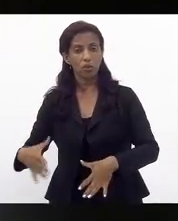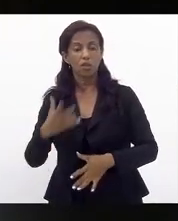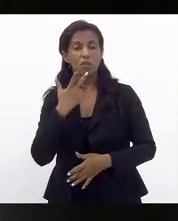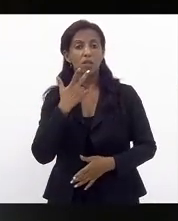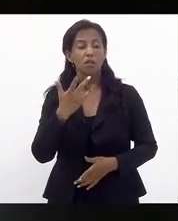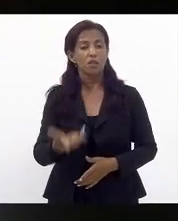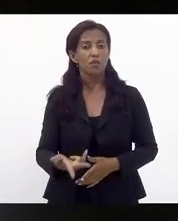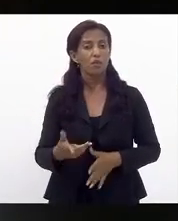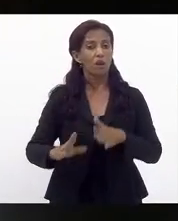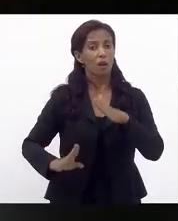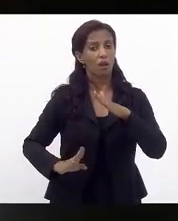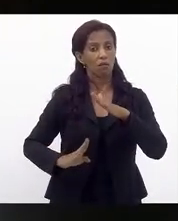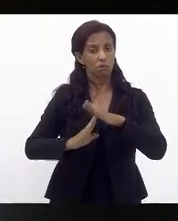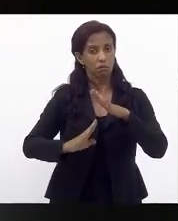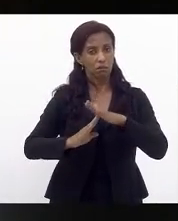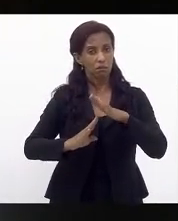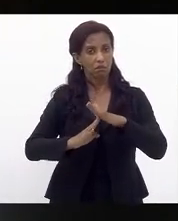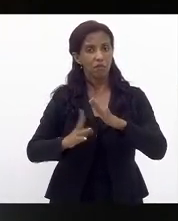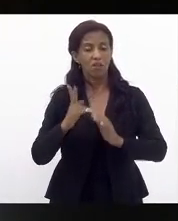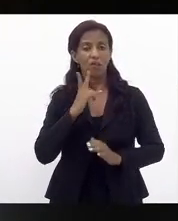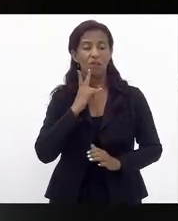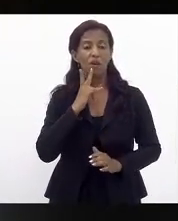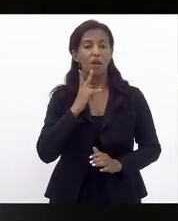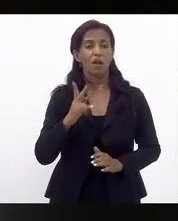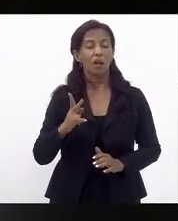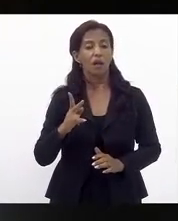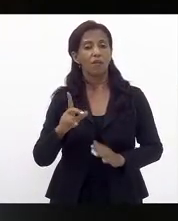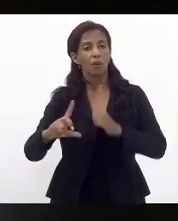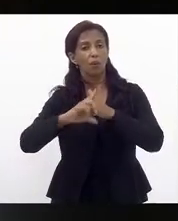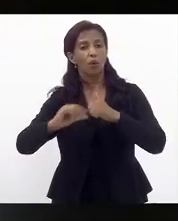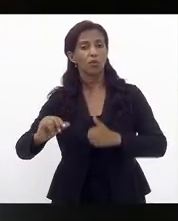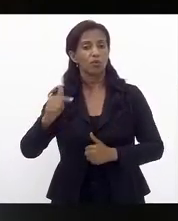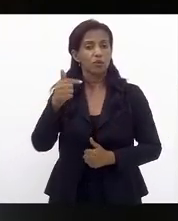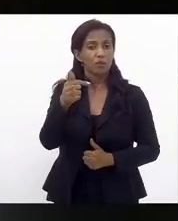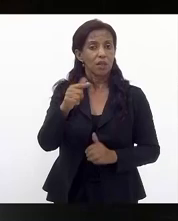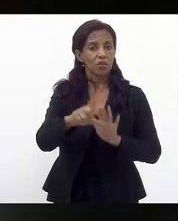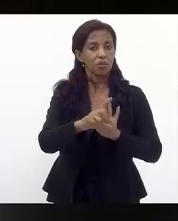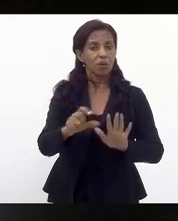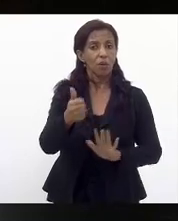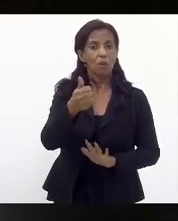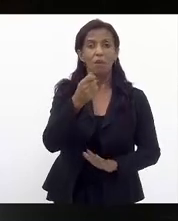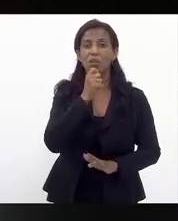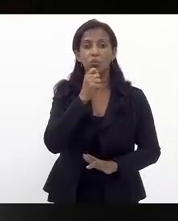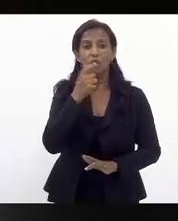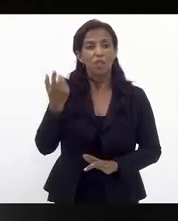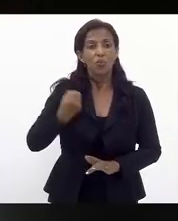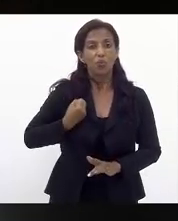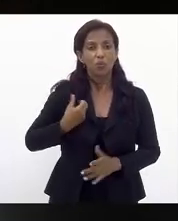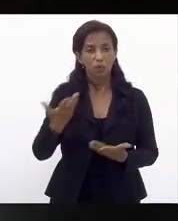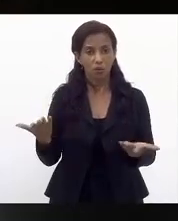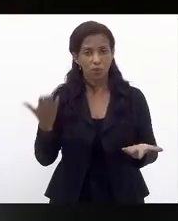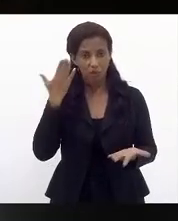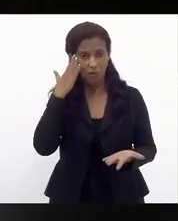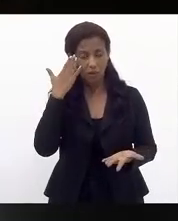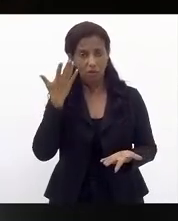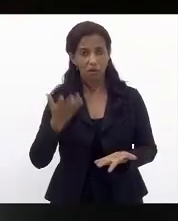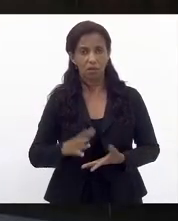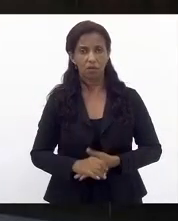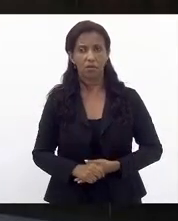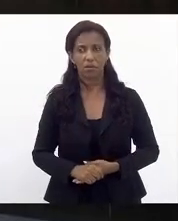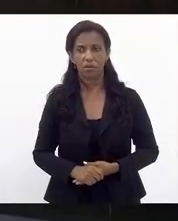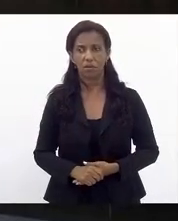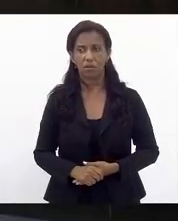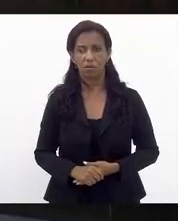teto entre dizia o artigo 7º parágrafo único da lei do tempo mas ela não tem número ainda entendeu mas o